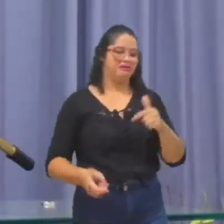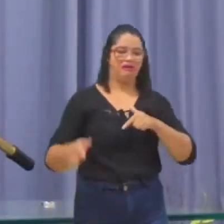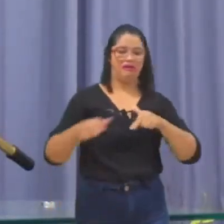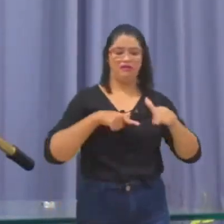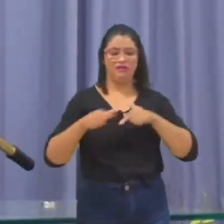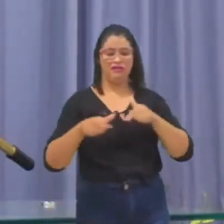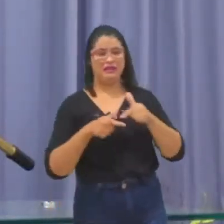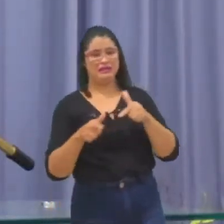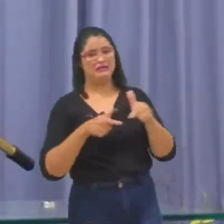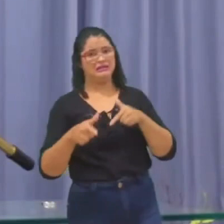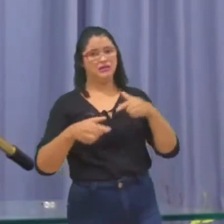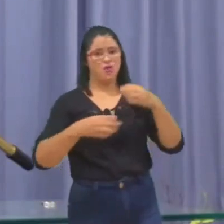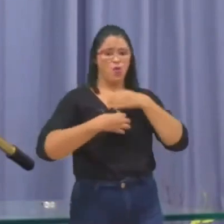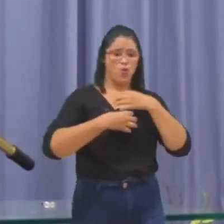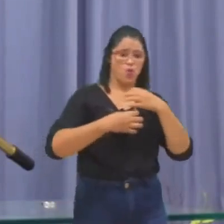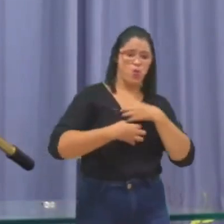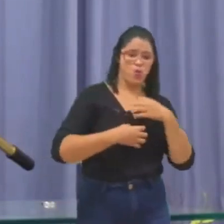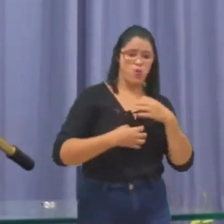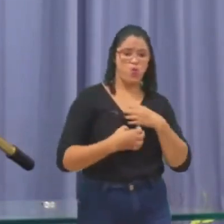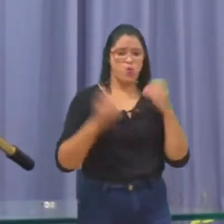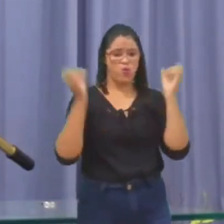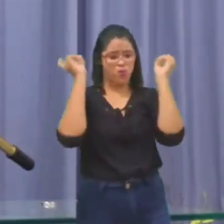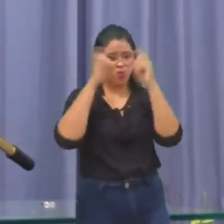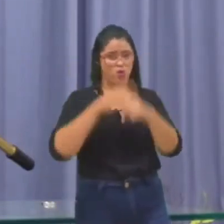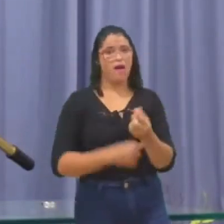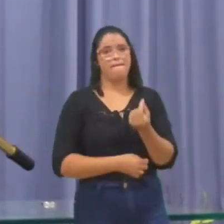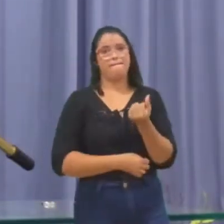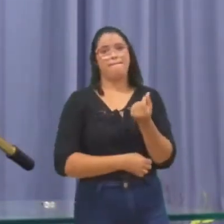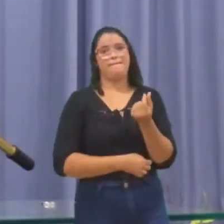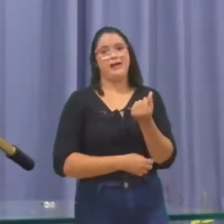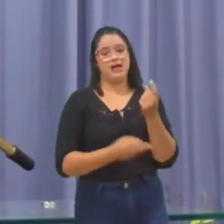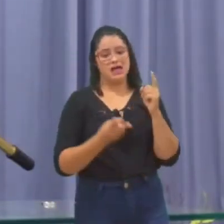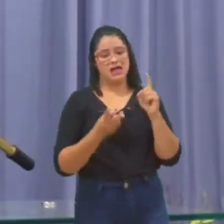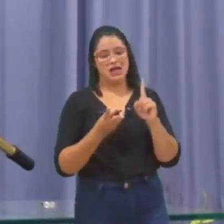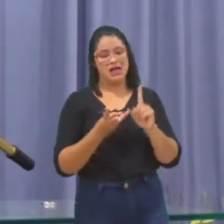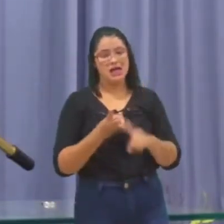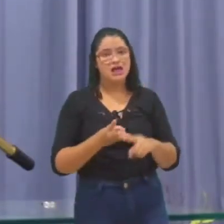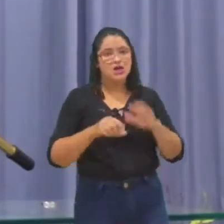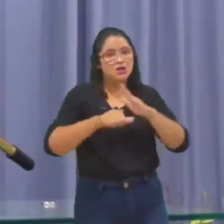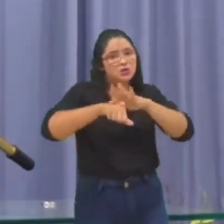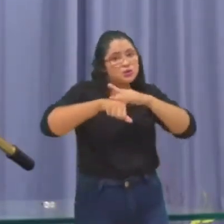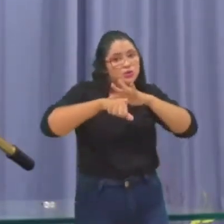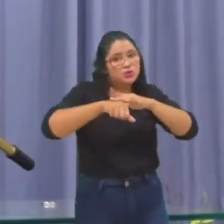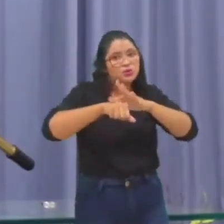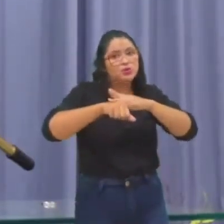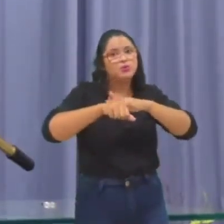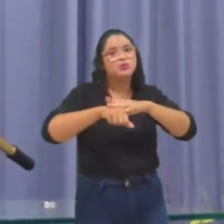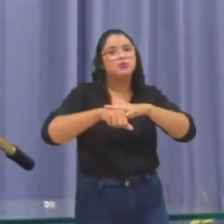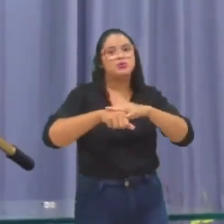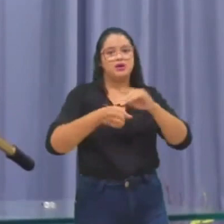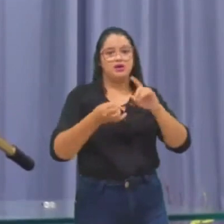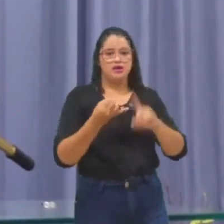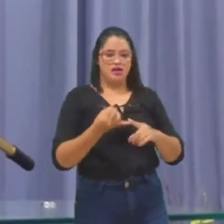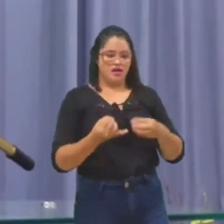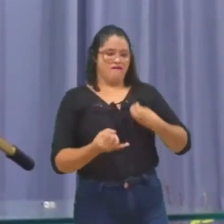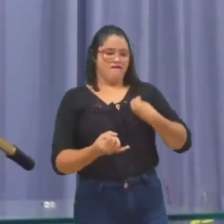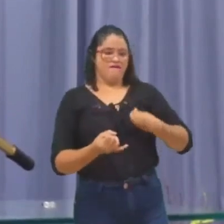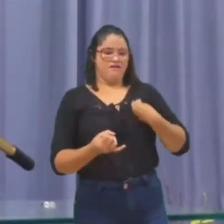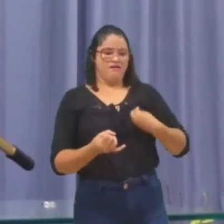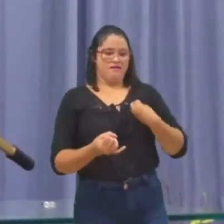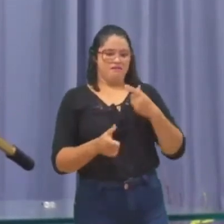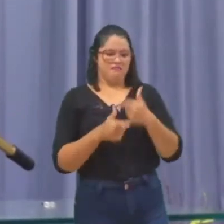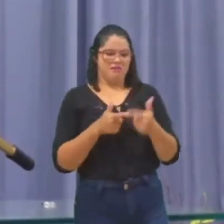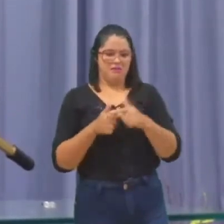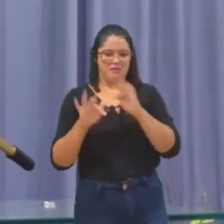uma dificuldade financeira, está passando uma dificuldade com enfermidades, está vivendo um problema no lar, um